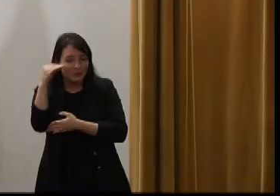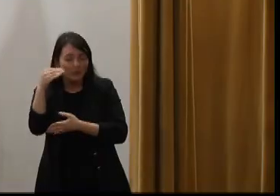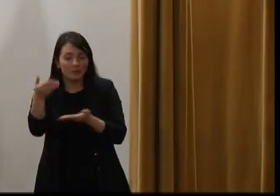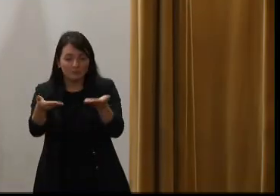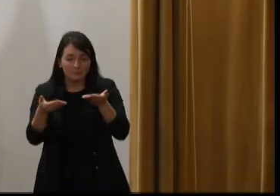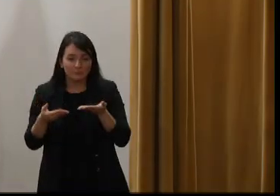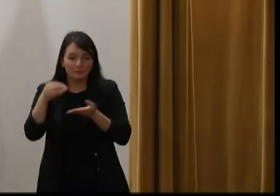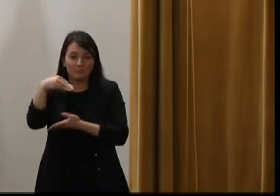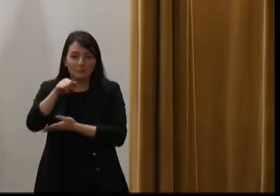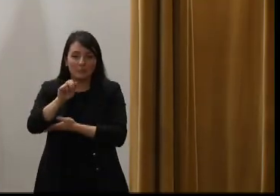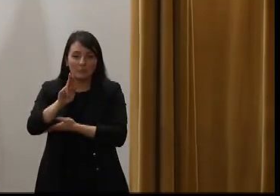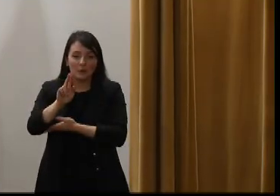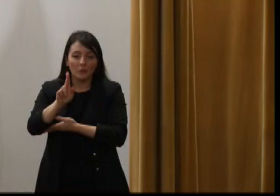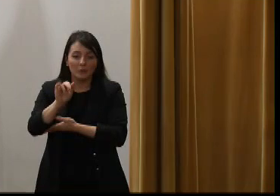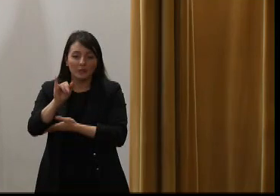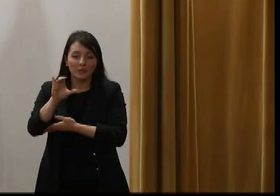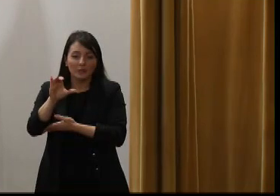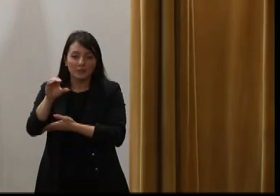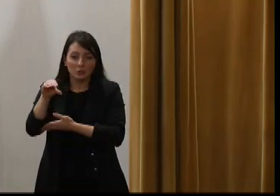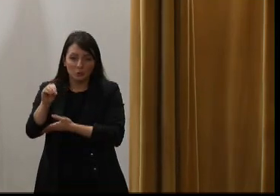Loss.